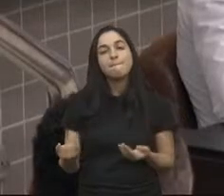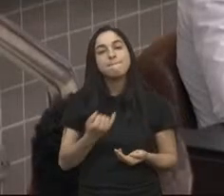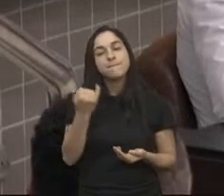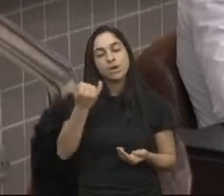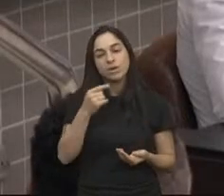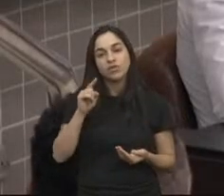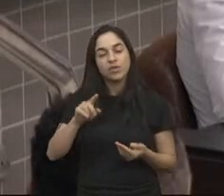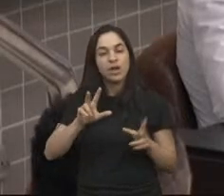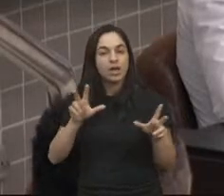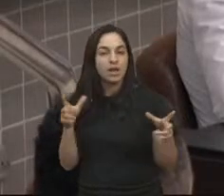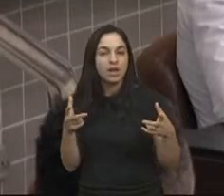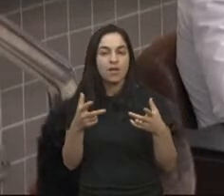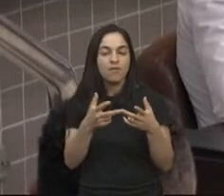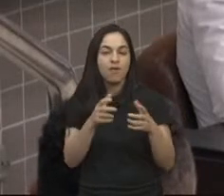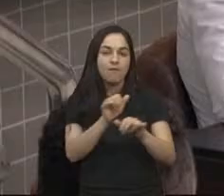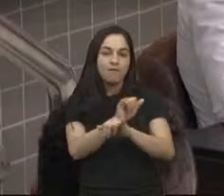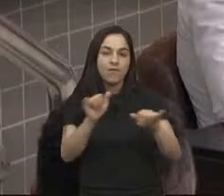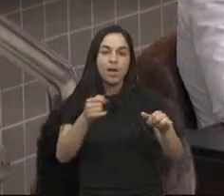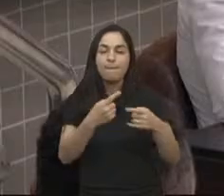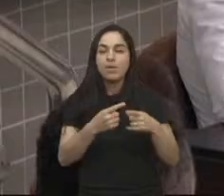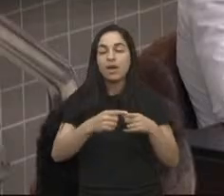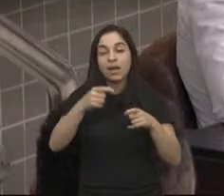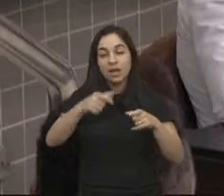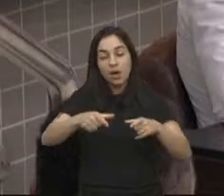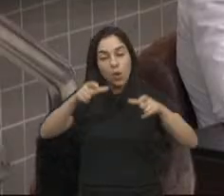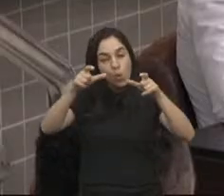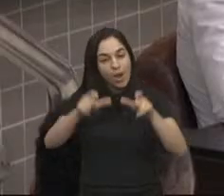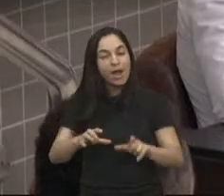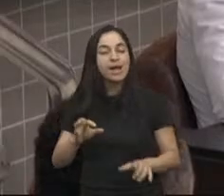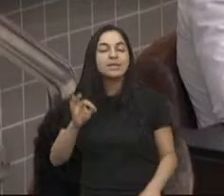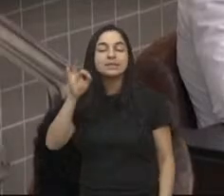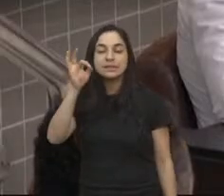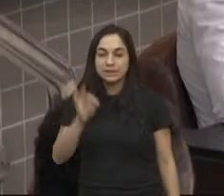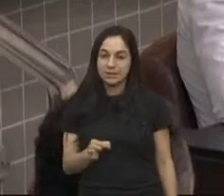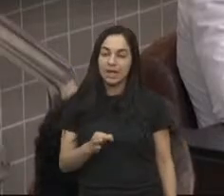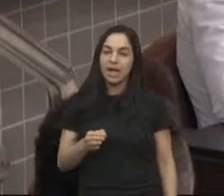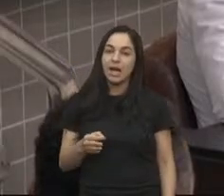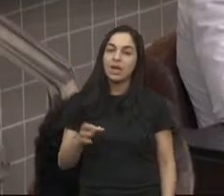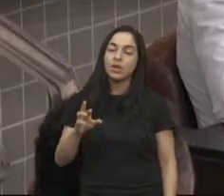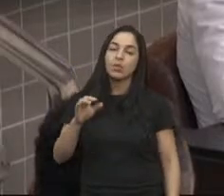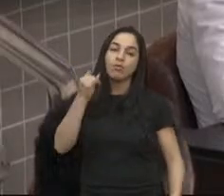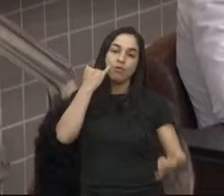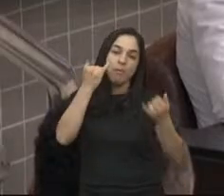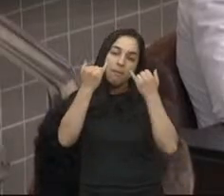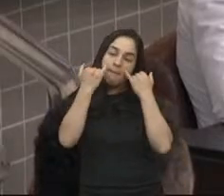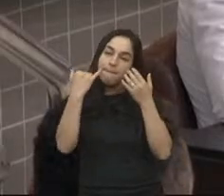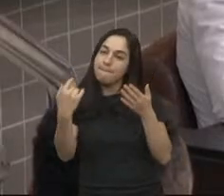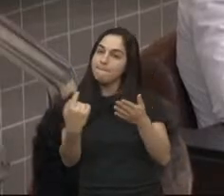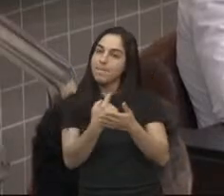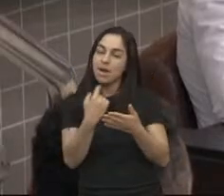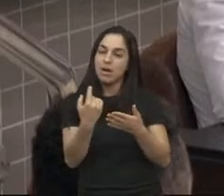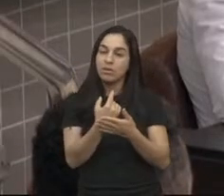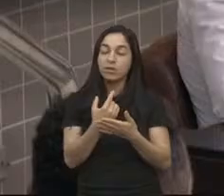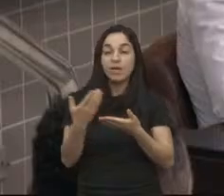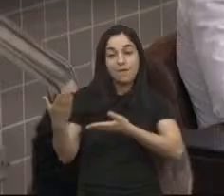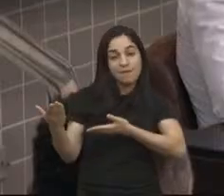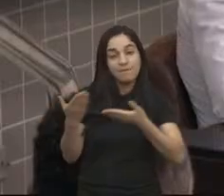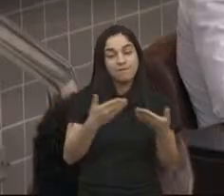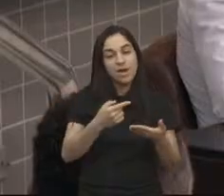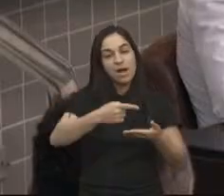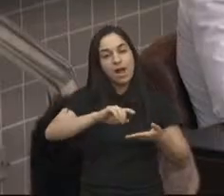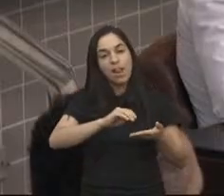dos vereadores, que também é um lugar ideal para chegar. Mas sempre que vocês tiverem alguma demanda com a prefeitura, é importante chegar para as